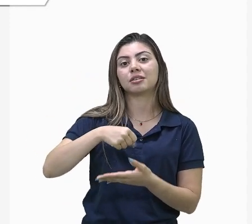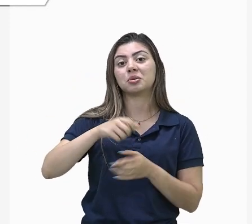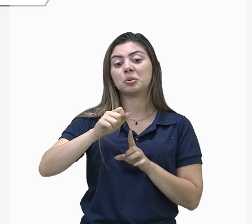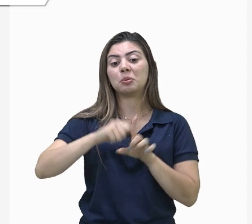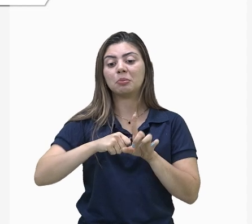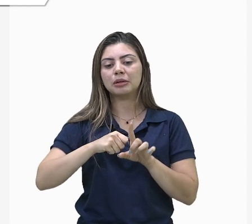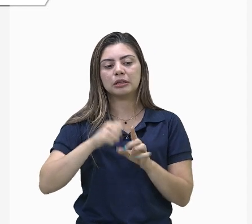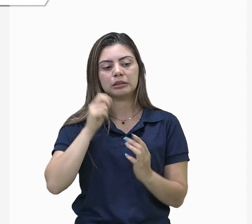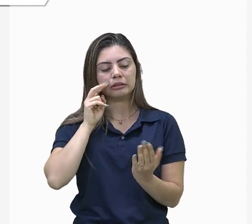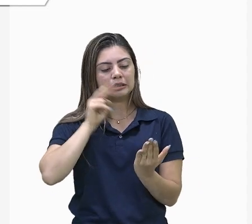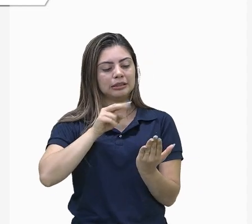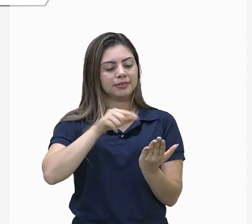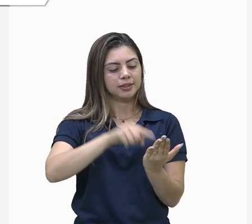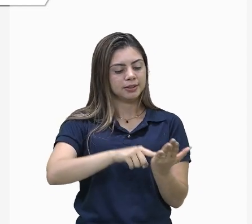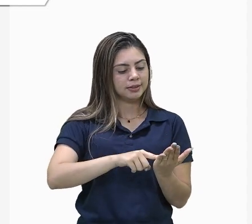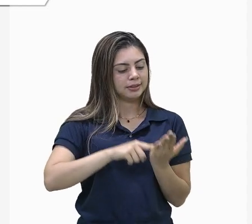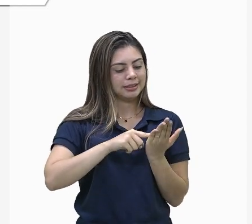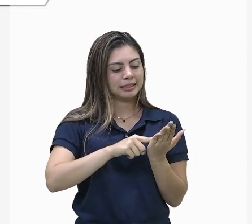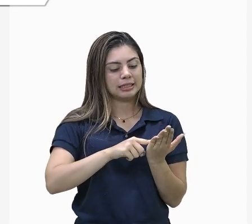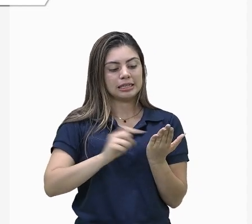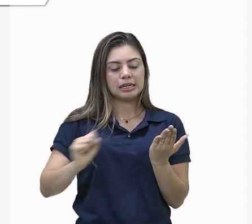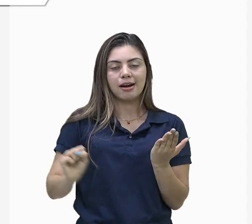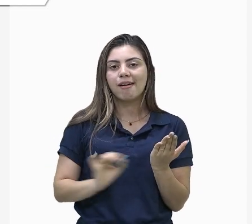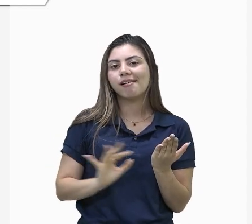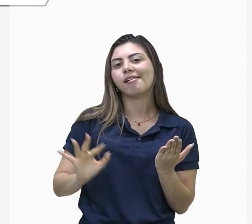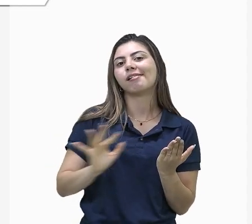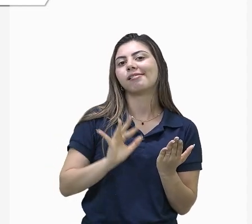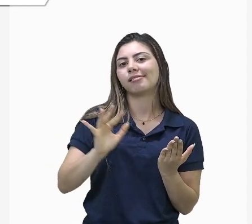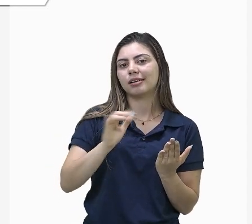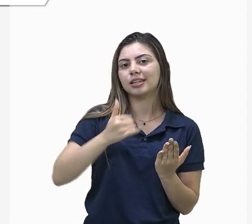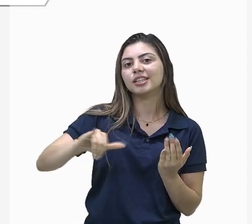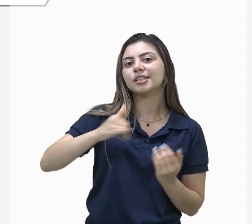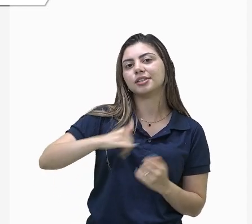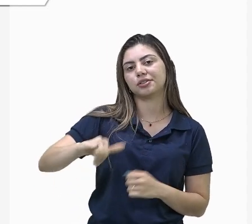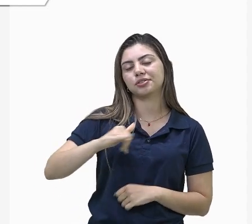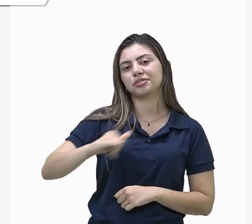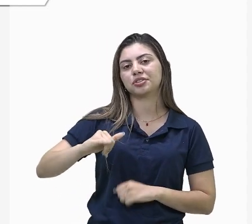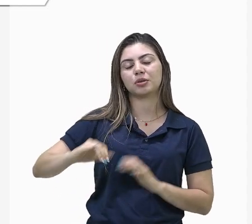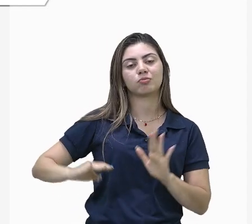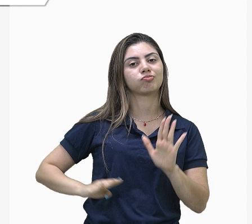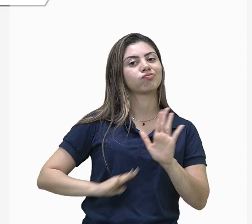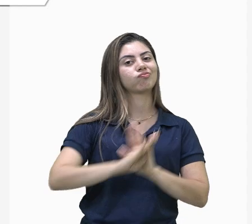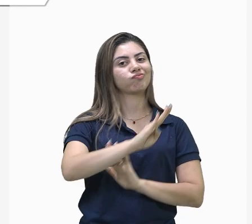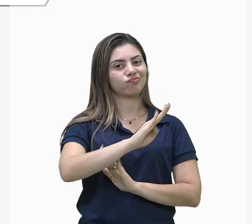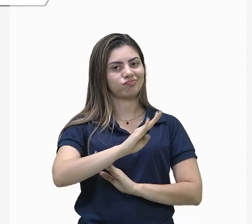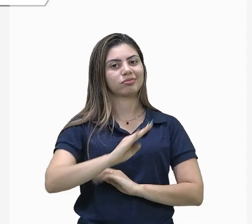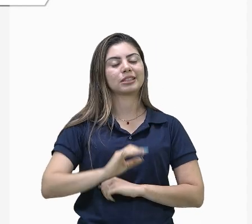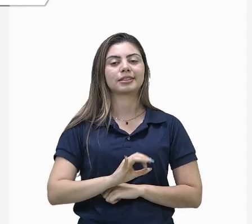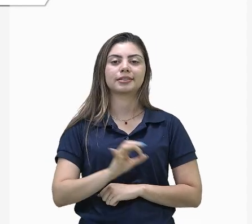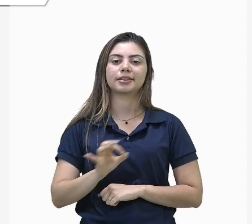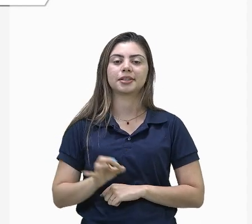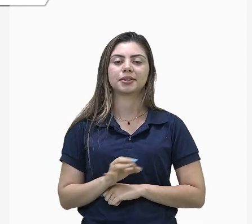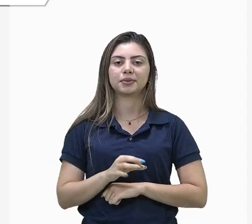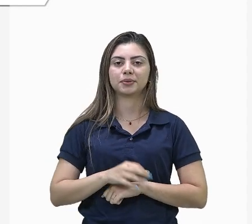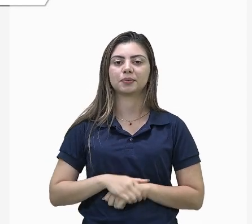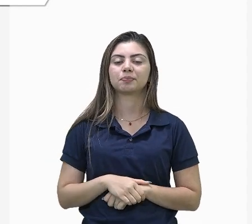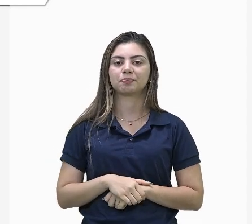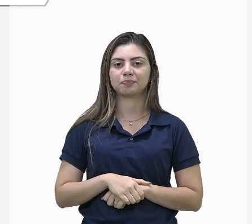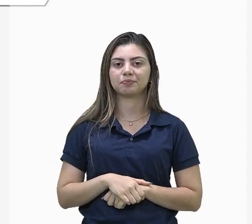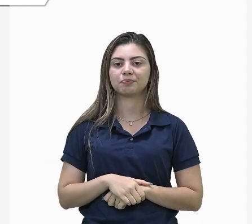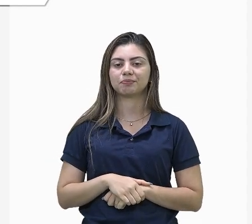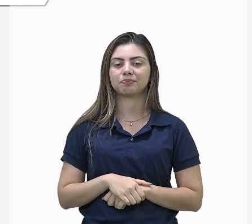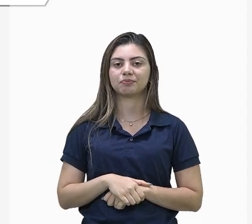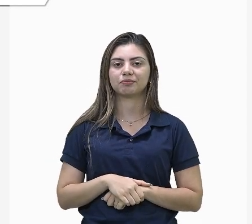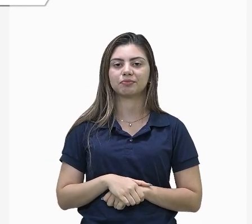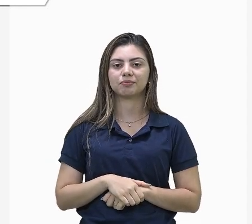vai perceber como você está gastando, está consumindo e o seu dinheiro está indo embora com o